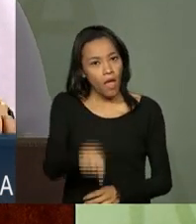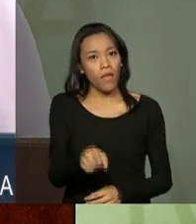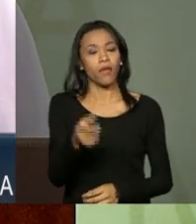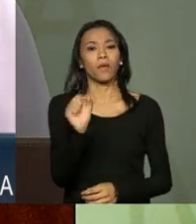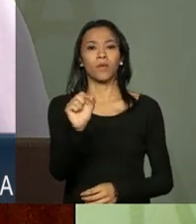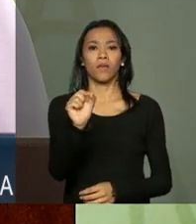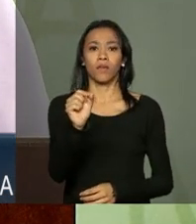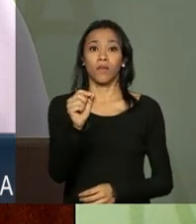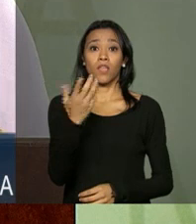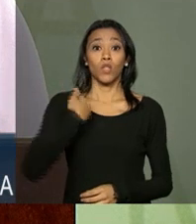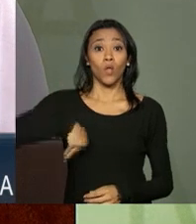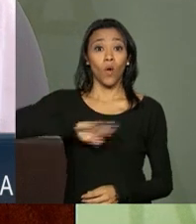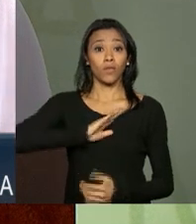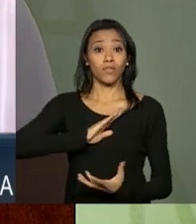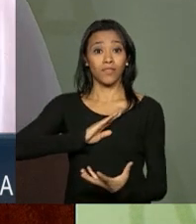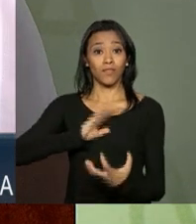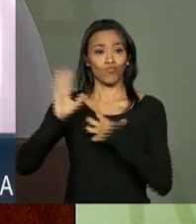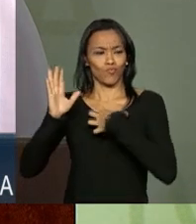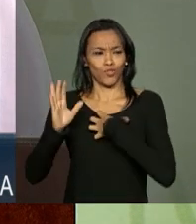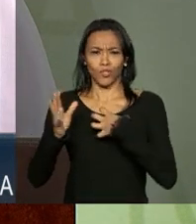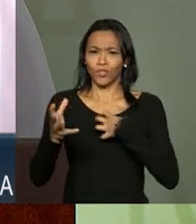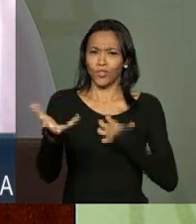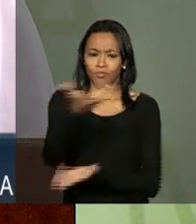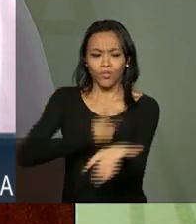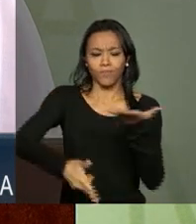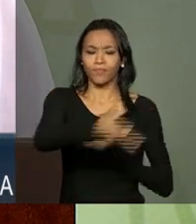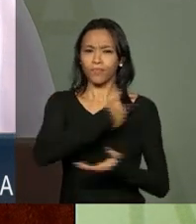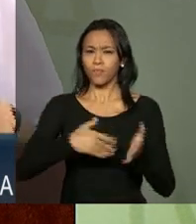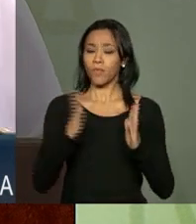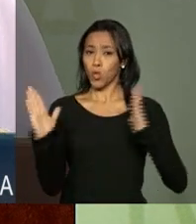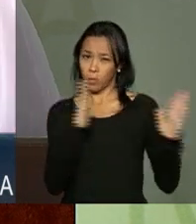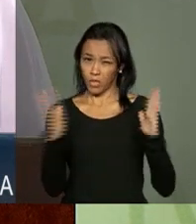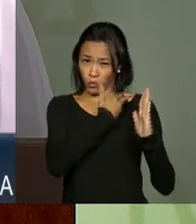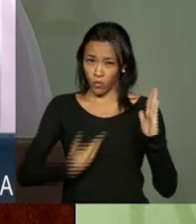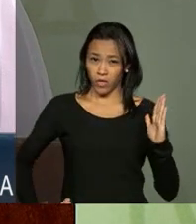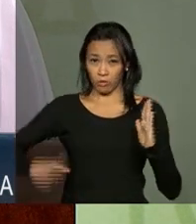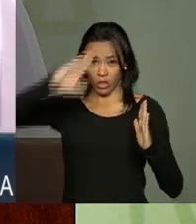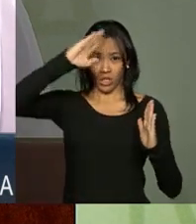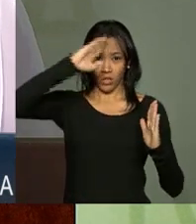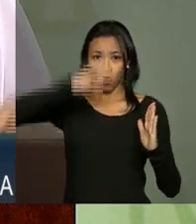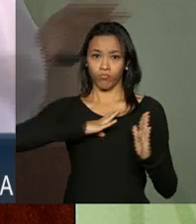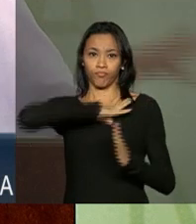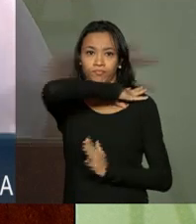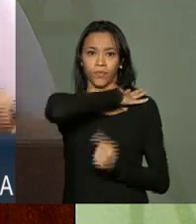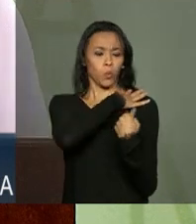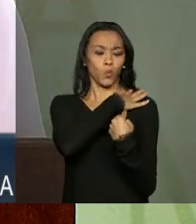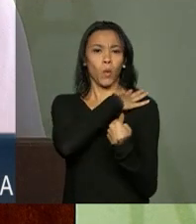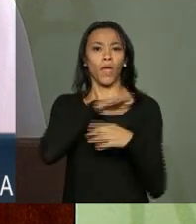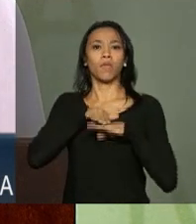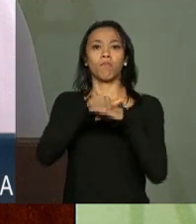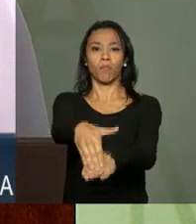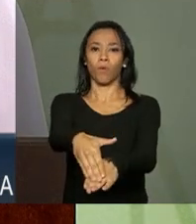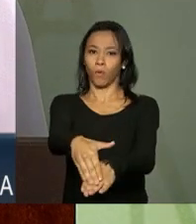qual nós nos relacionamos. Na ditadura, qual é a relação? A relação é de